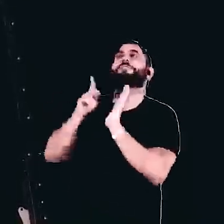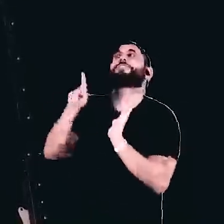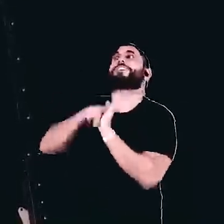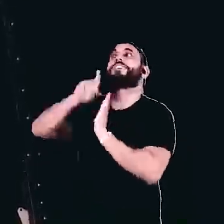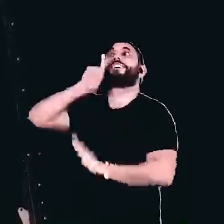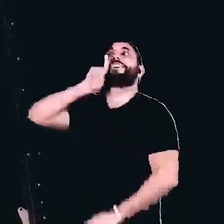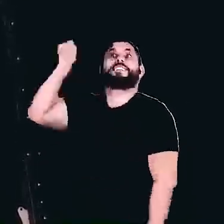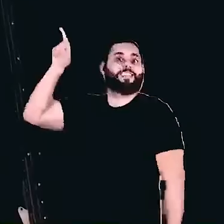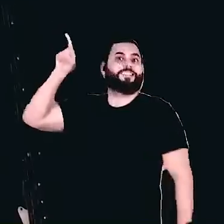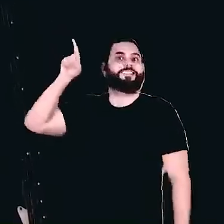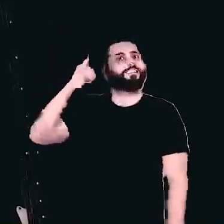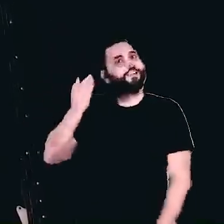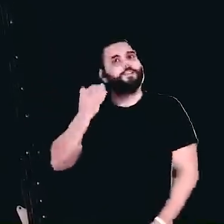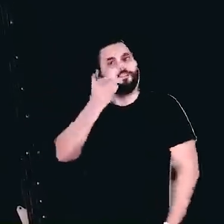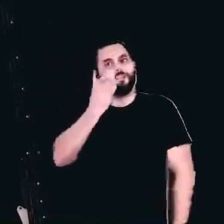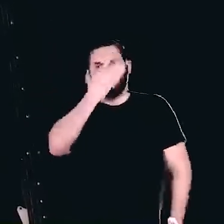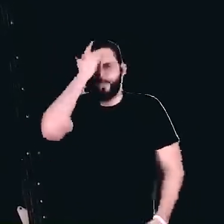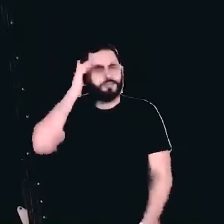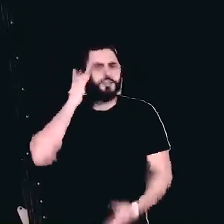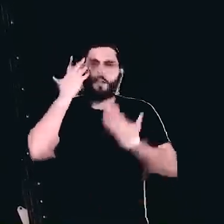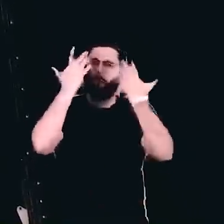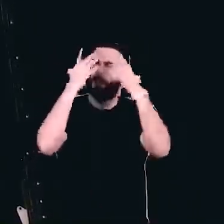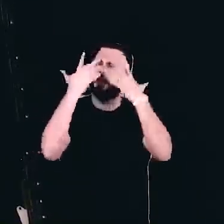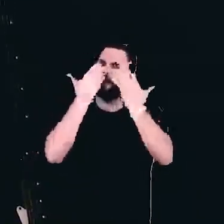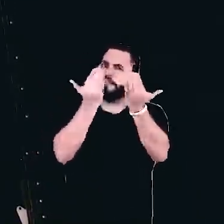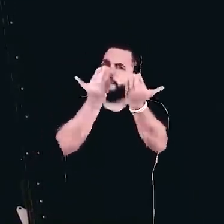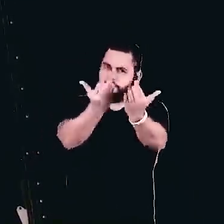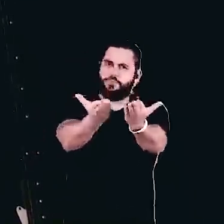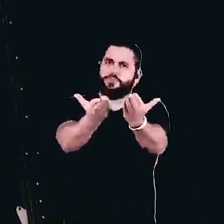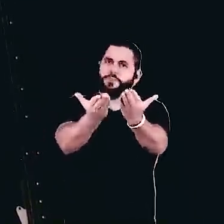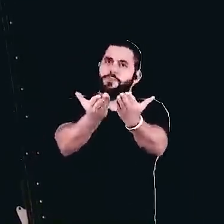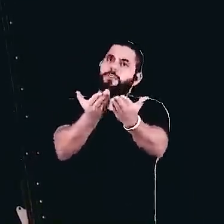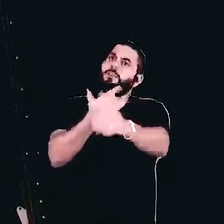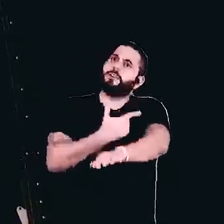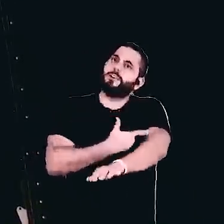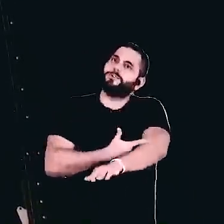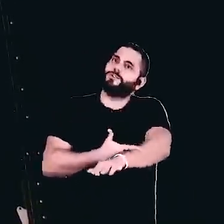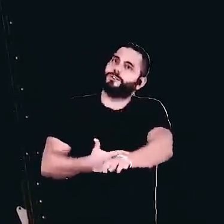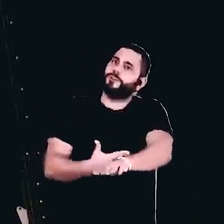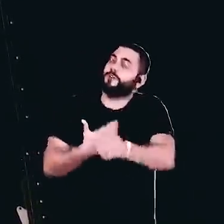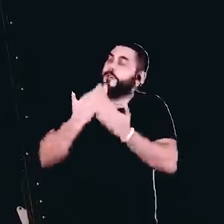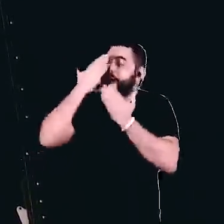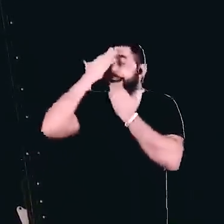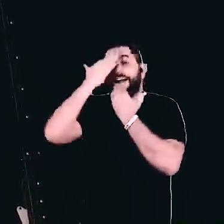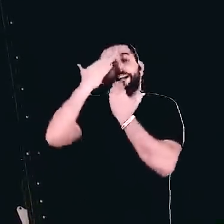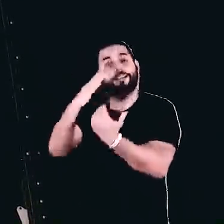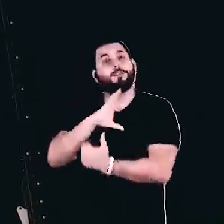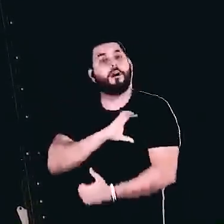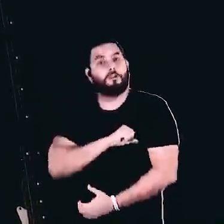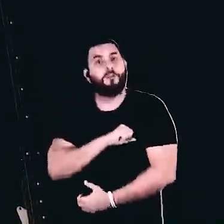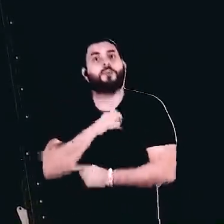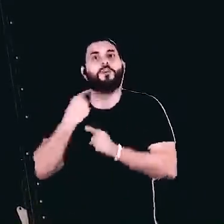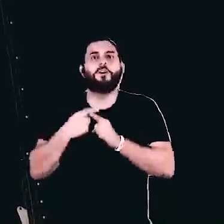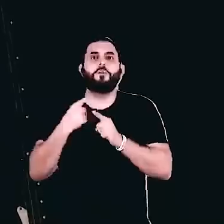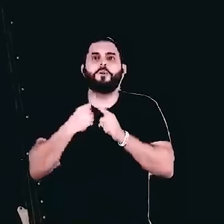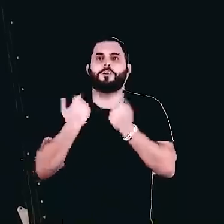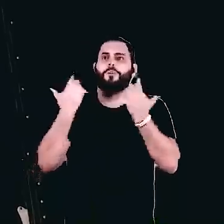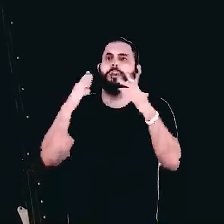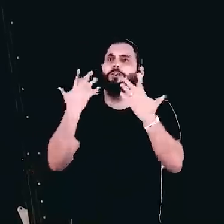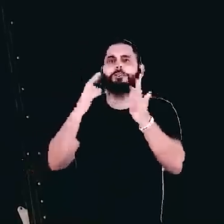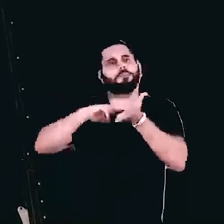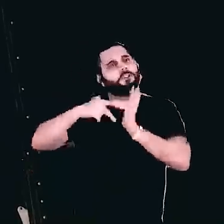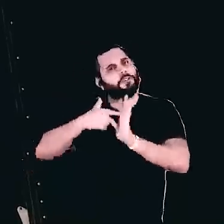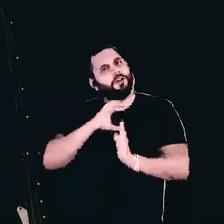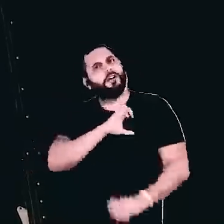isso. Então, quando você receber um elogio, seja educado, agradeça o amor, porque um elogio é uma forma de